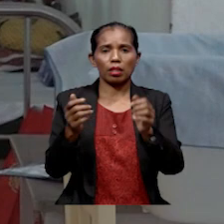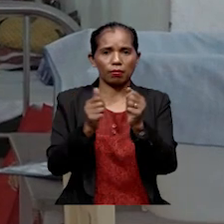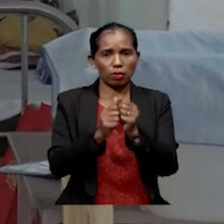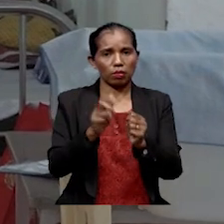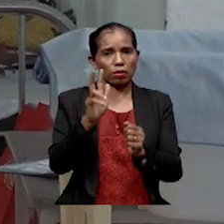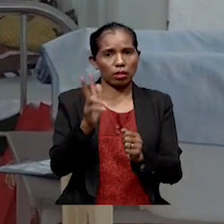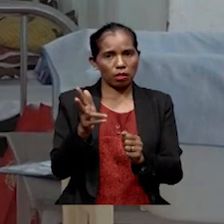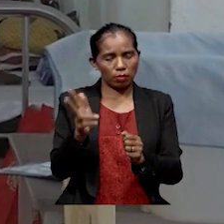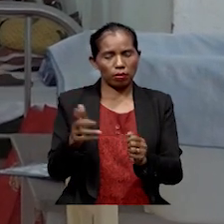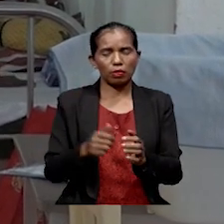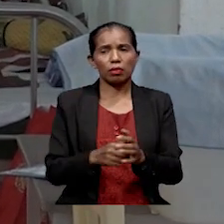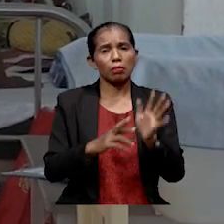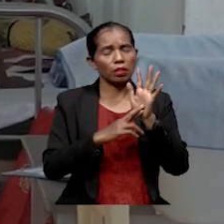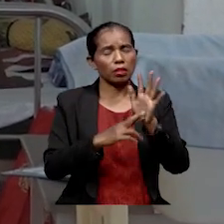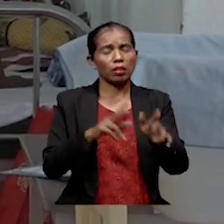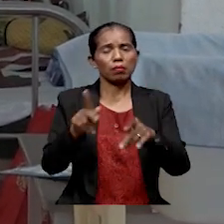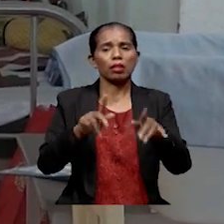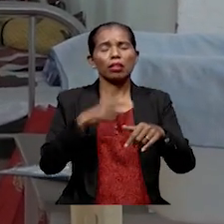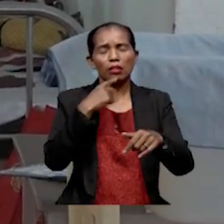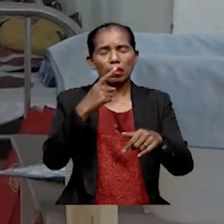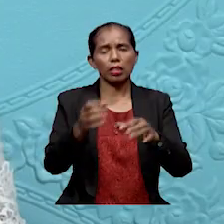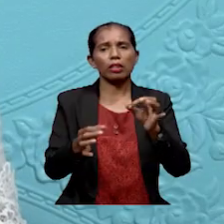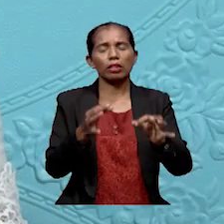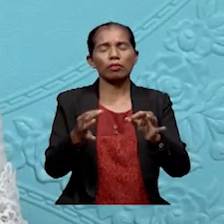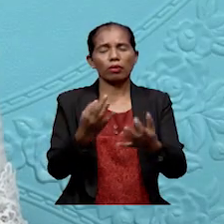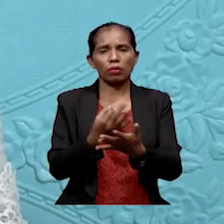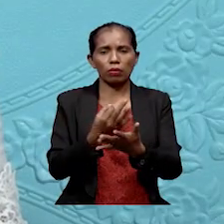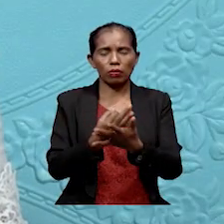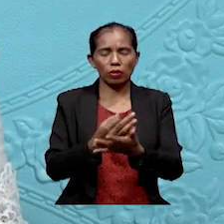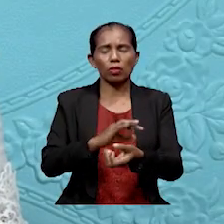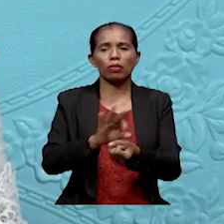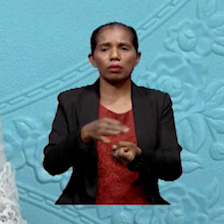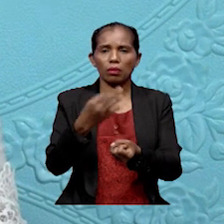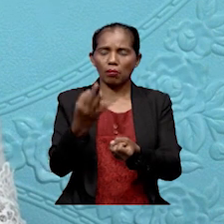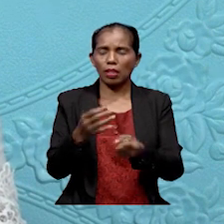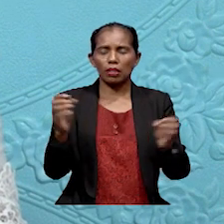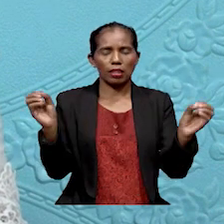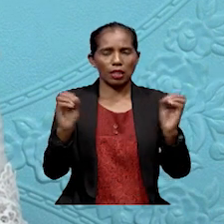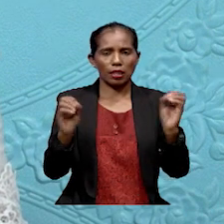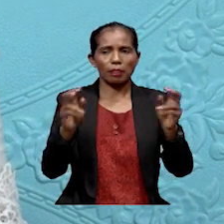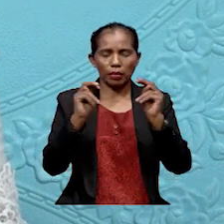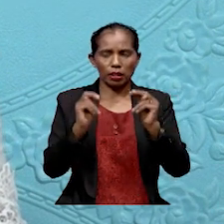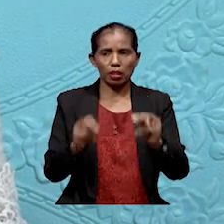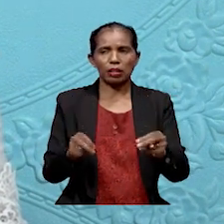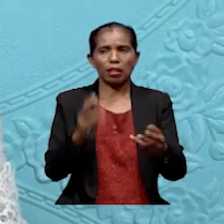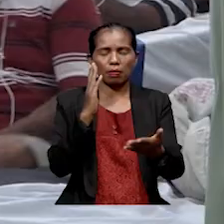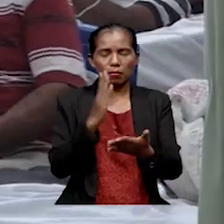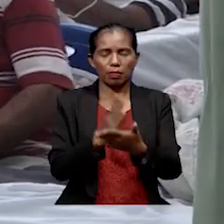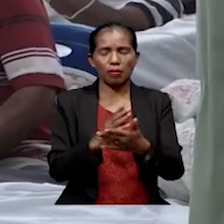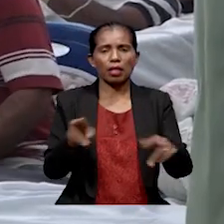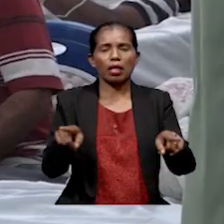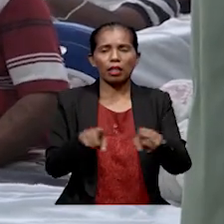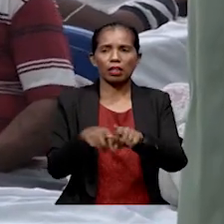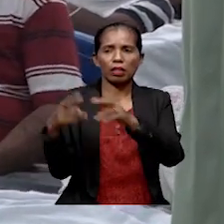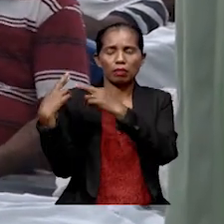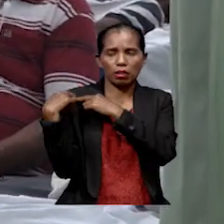Representante povo ne hatete, mas que subsídio linha frente ba caso dengue laia, mebe precisa halo prevenção no da